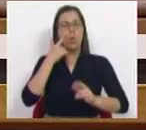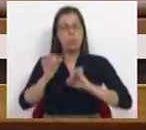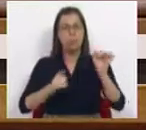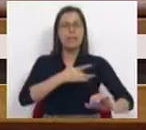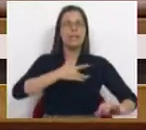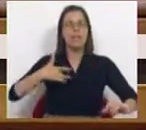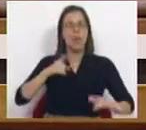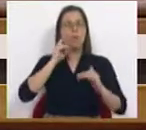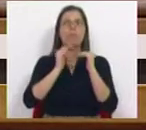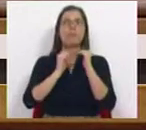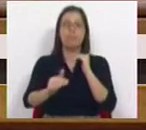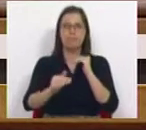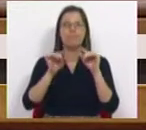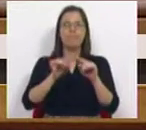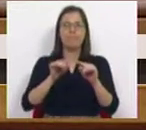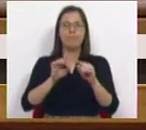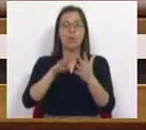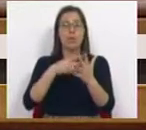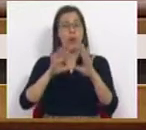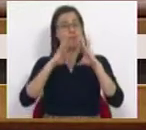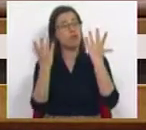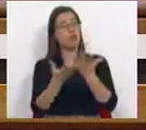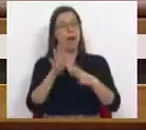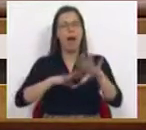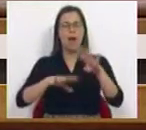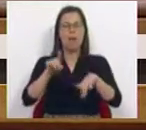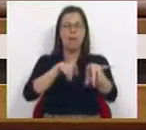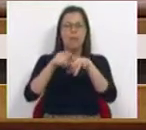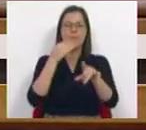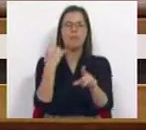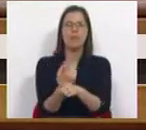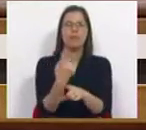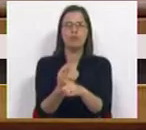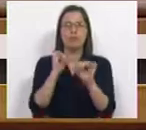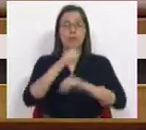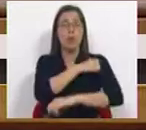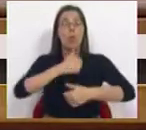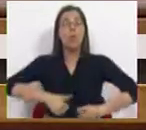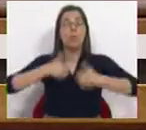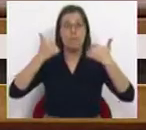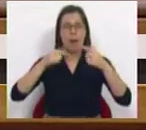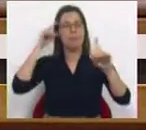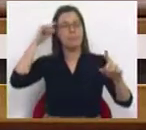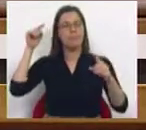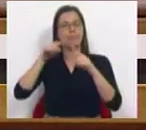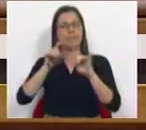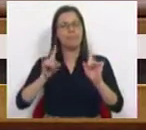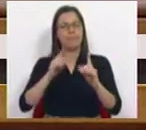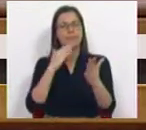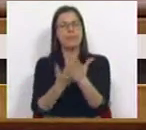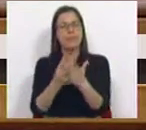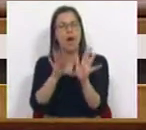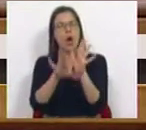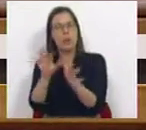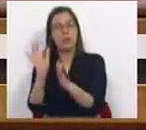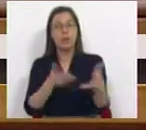Conhecimento, Saúde e Sustentabilidade e o quadro geral para a ação sobre a política alimentar urbana, cujo objetivo é fornecer